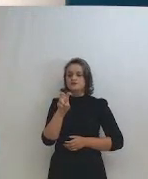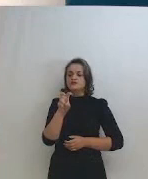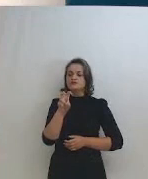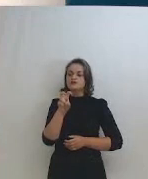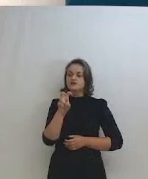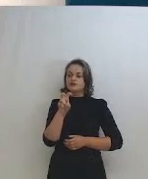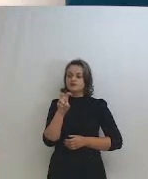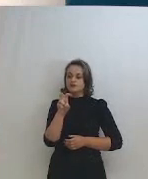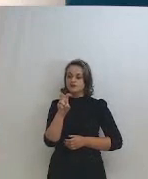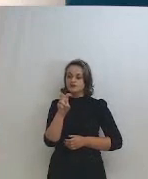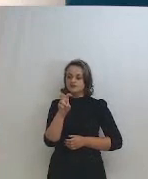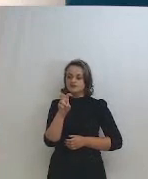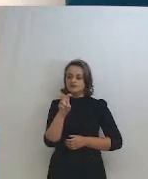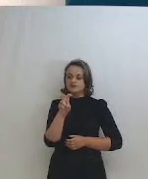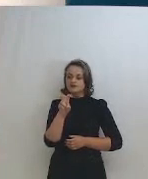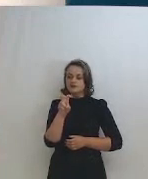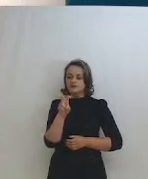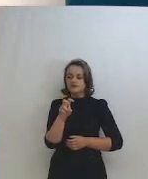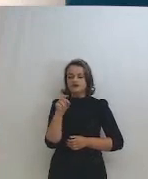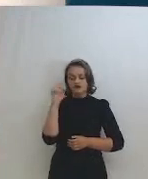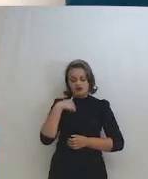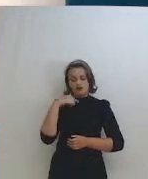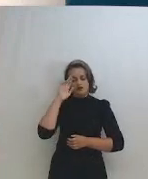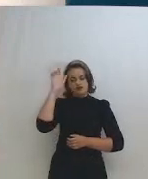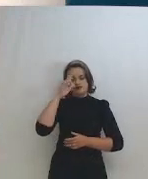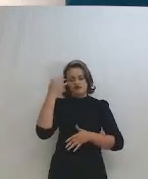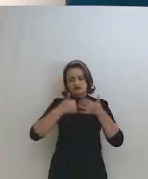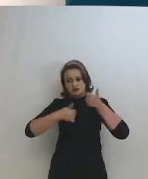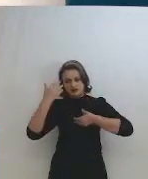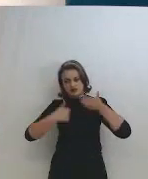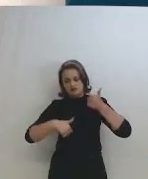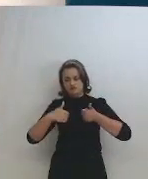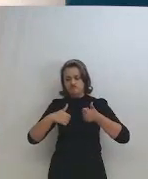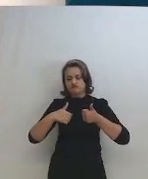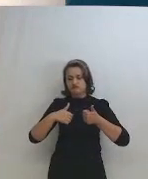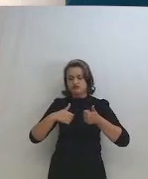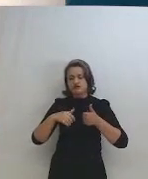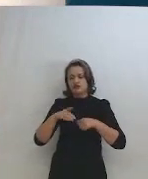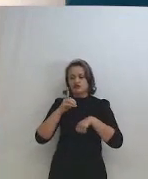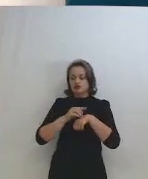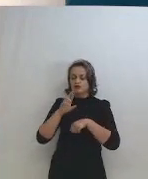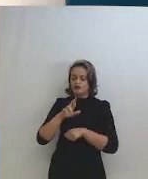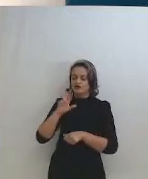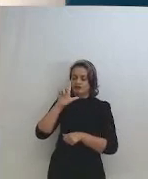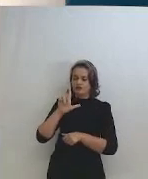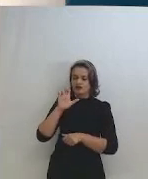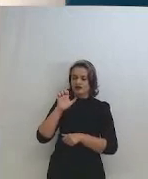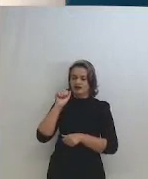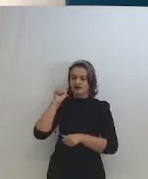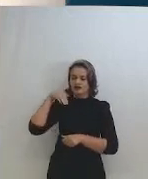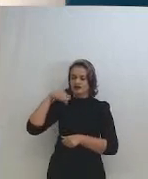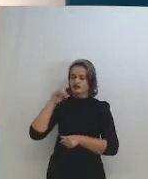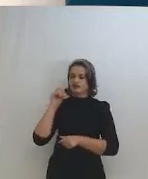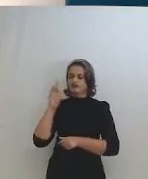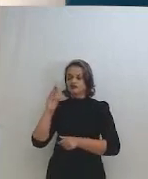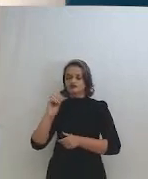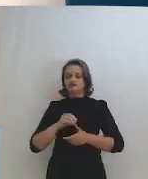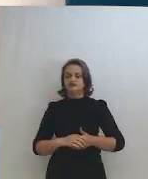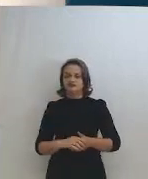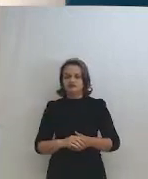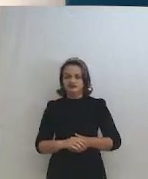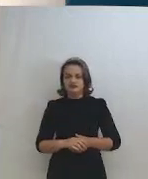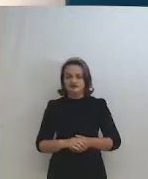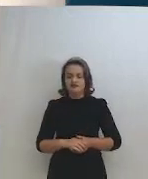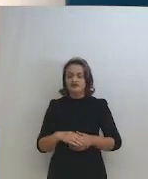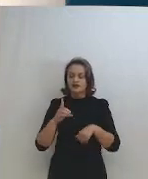da minha relatoria, sustentação oral, pelo doutor Leandro Alcides de Moura. Doutor Leandro,